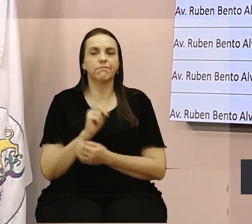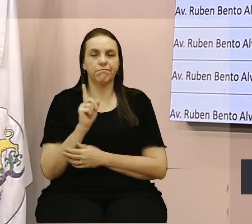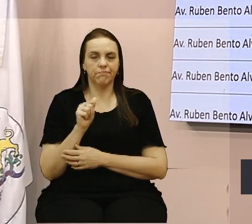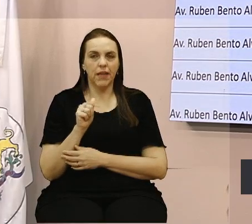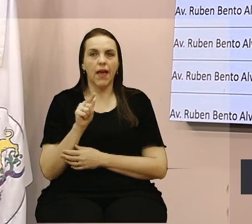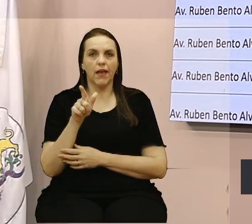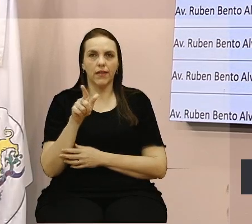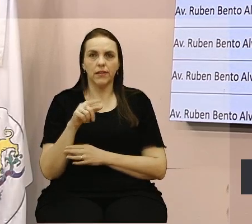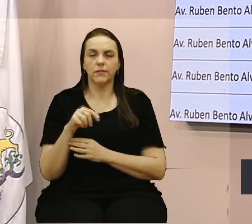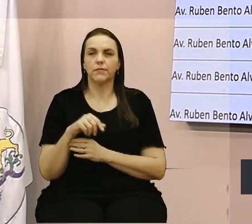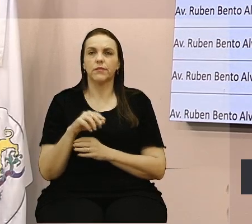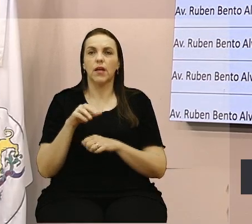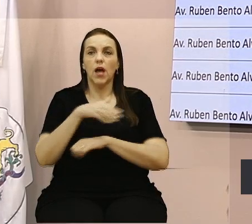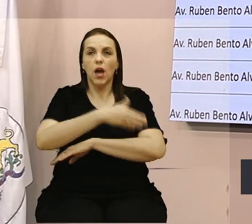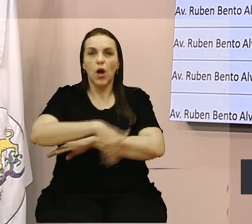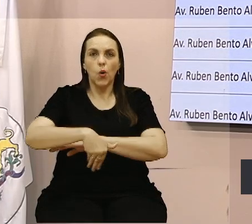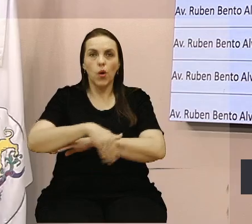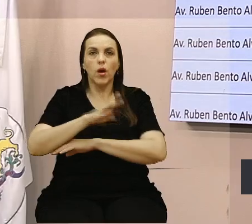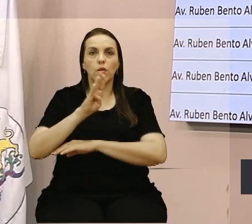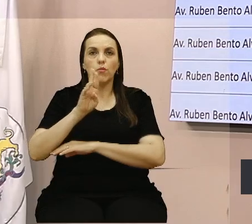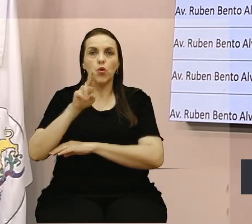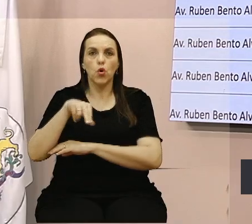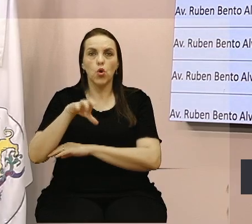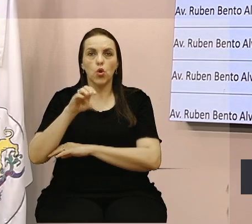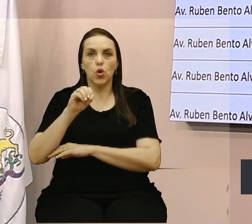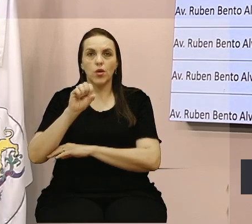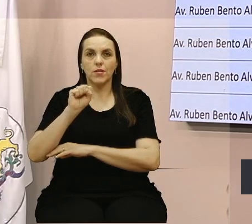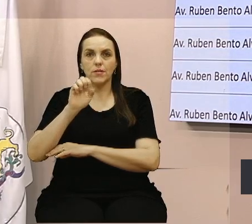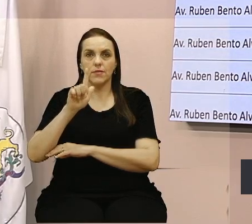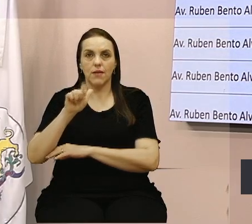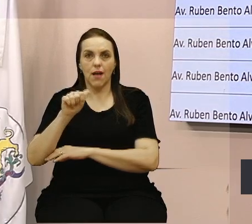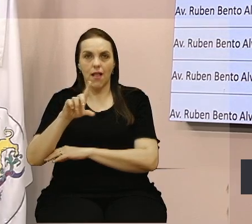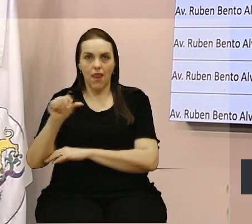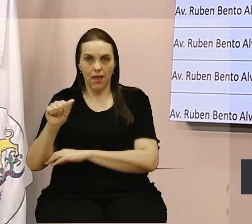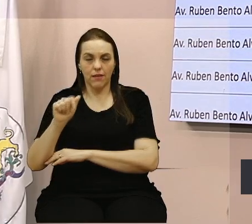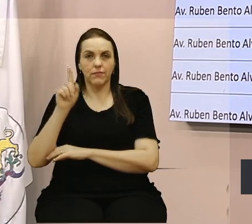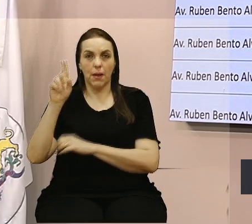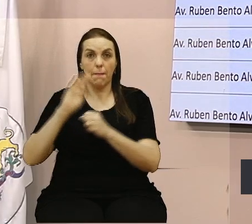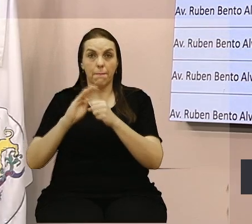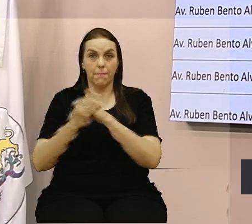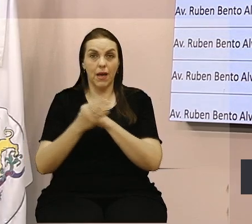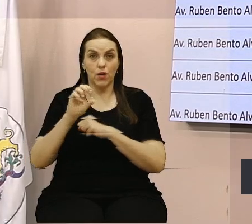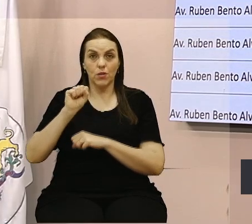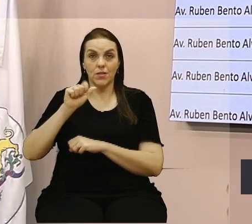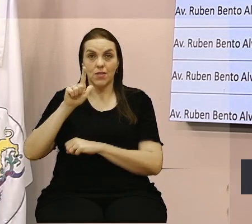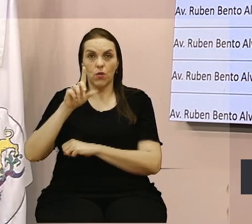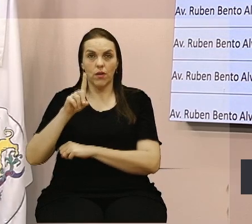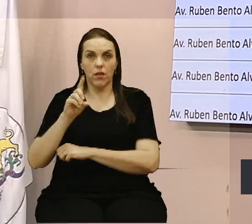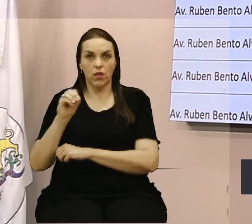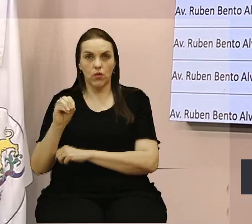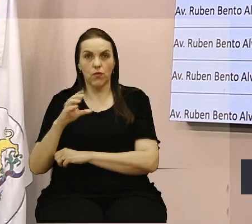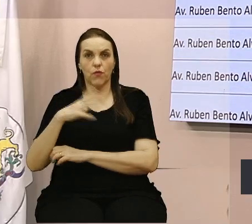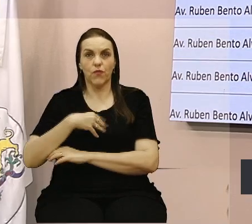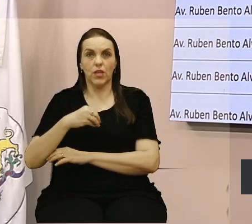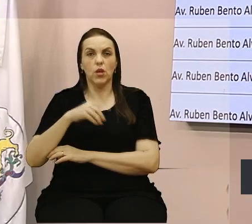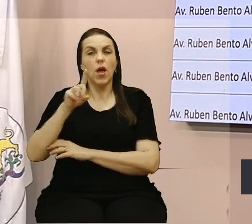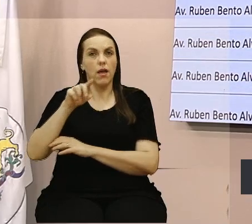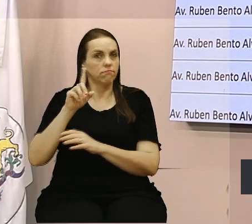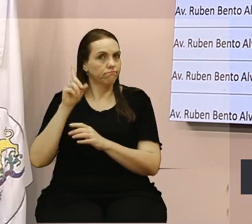nem, por exemplo, a Bruno Segala com Salgado Filho, desde 2018 até o ano passado, ela está entre os maiores pontos críticos